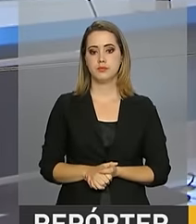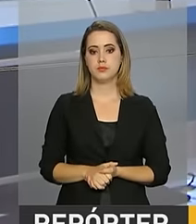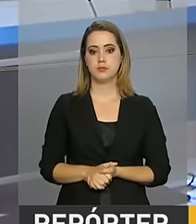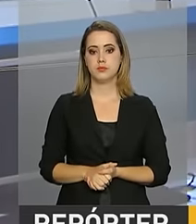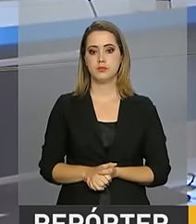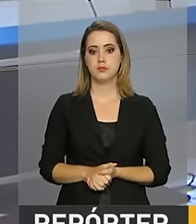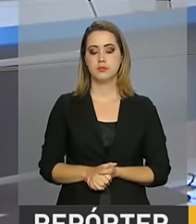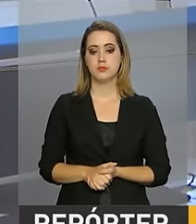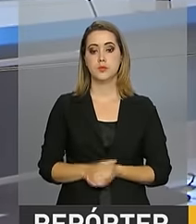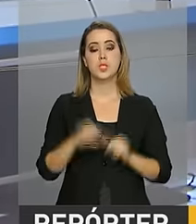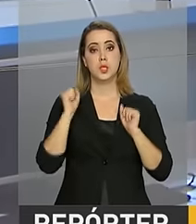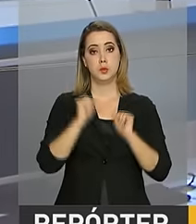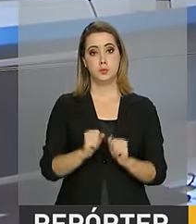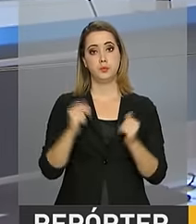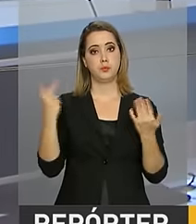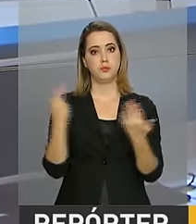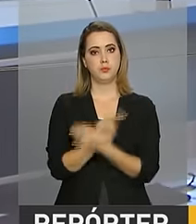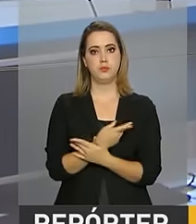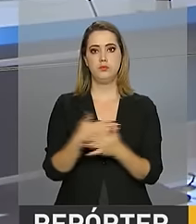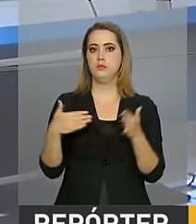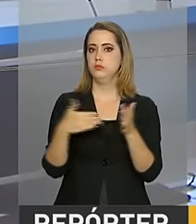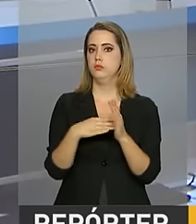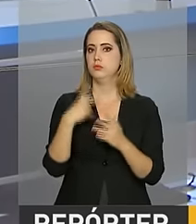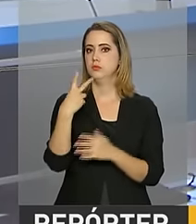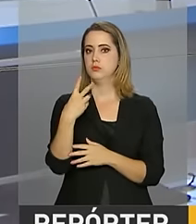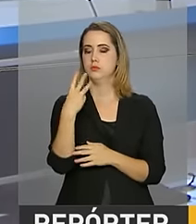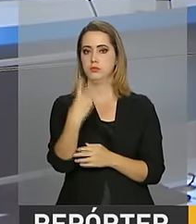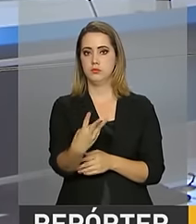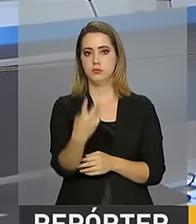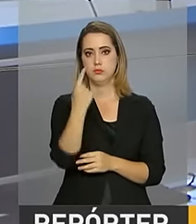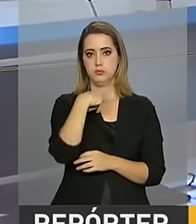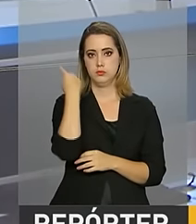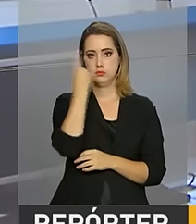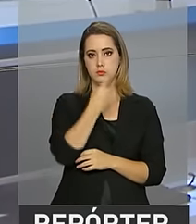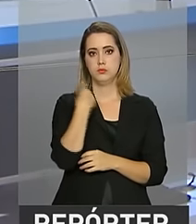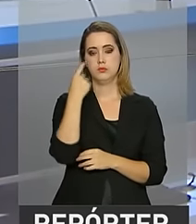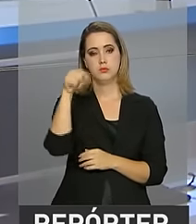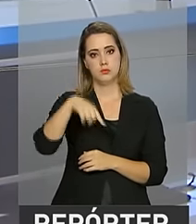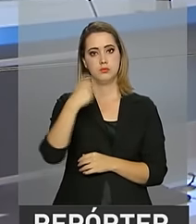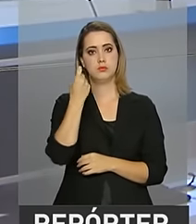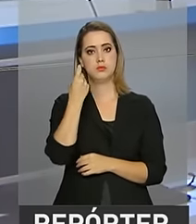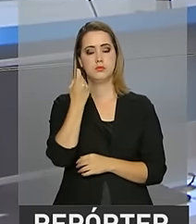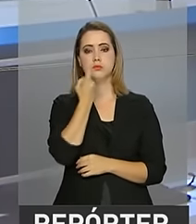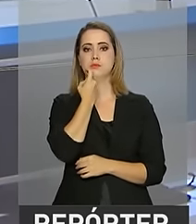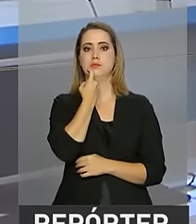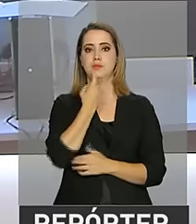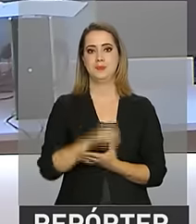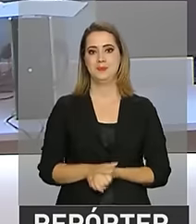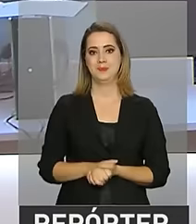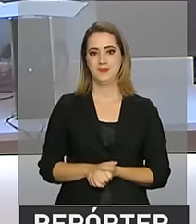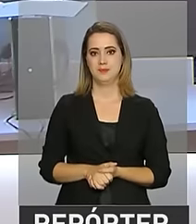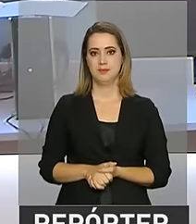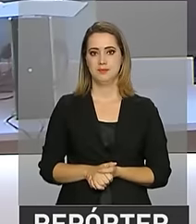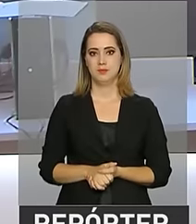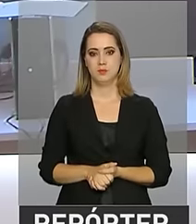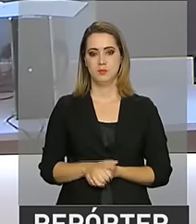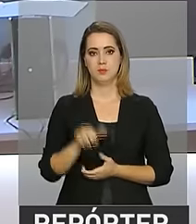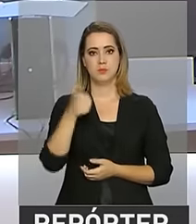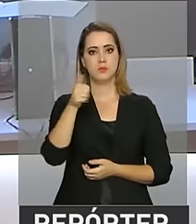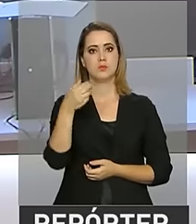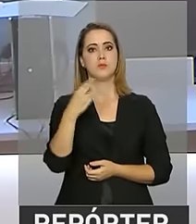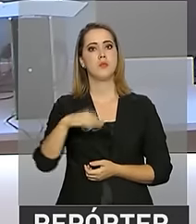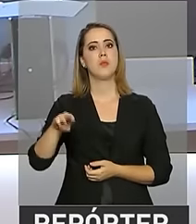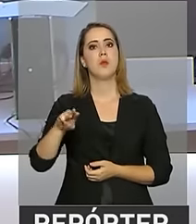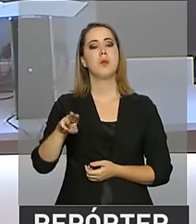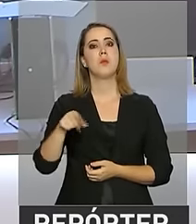sisu.mec.gov.br e podem ser feitas até às 23:59 desta sexta-feira 11,5